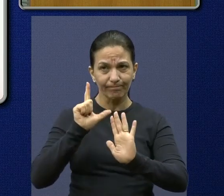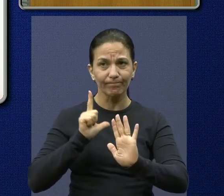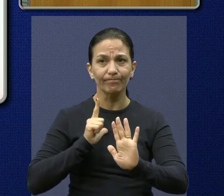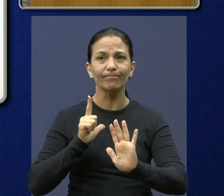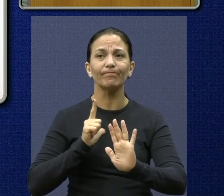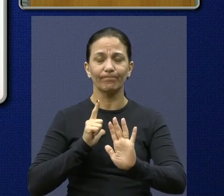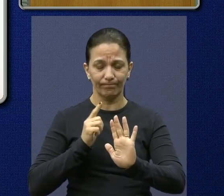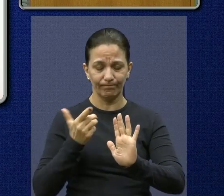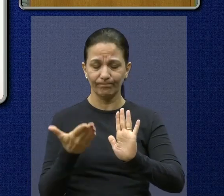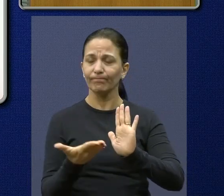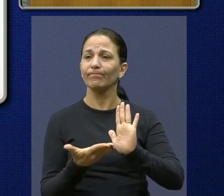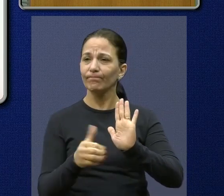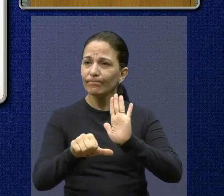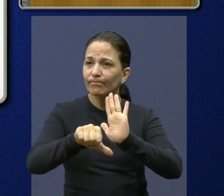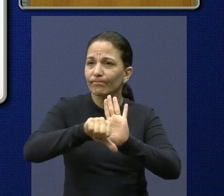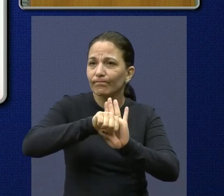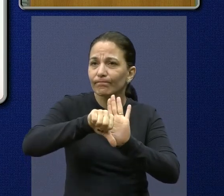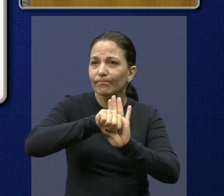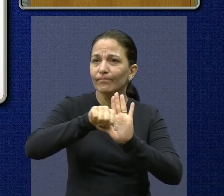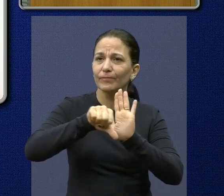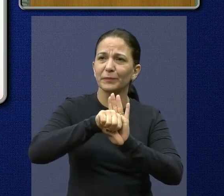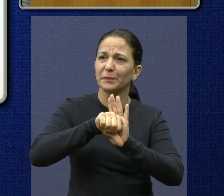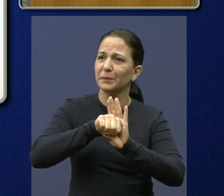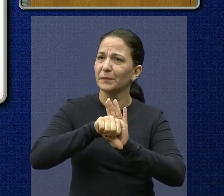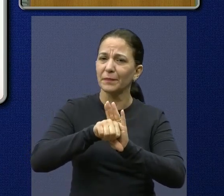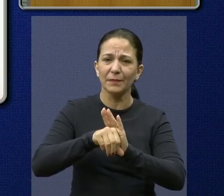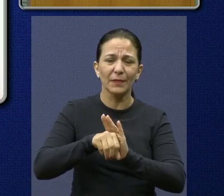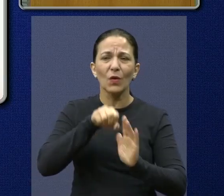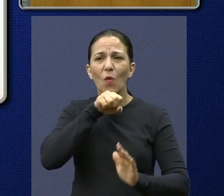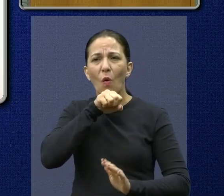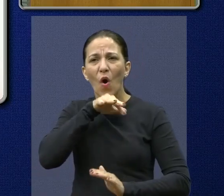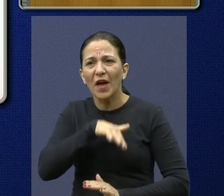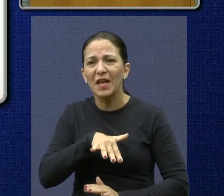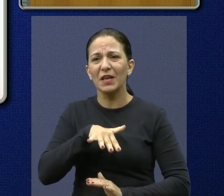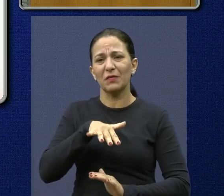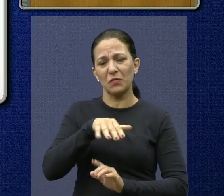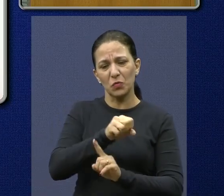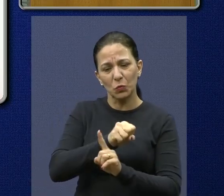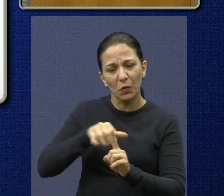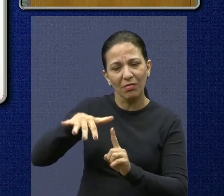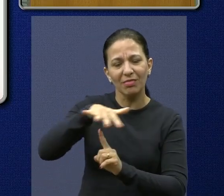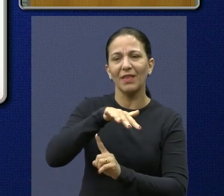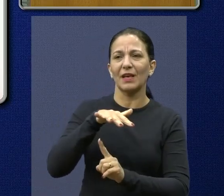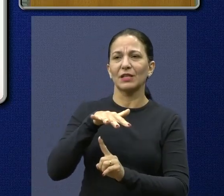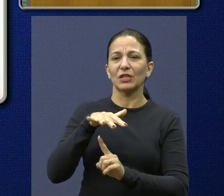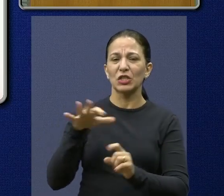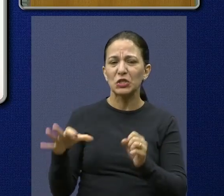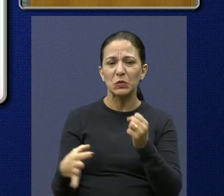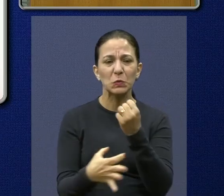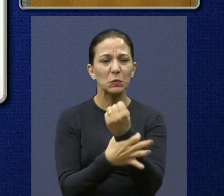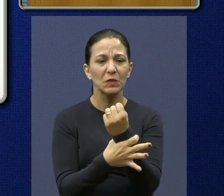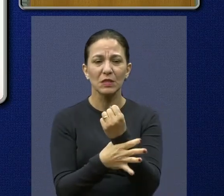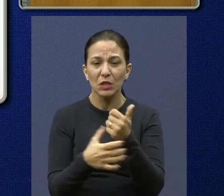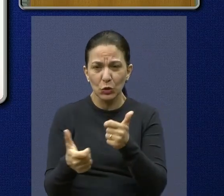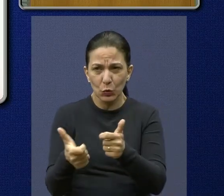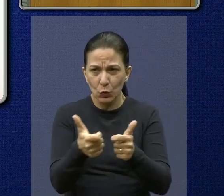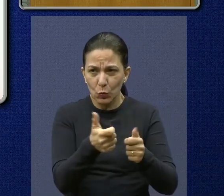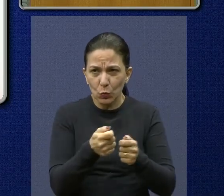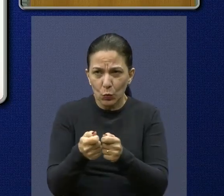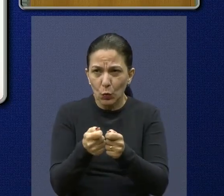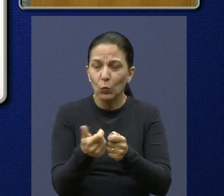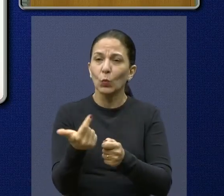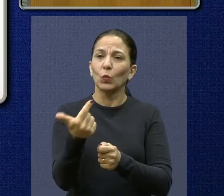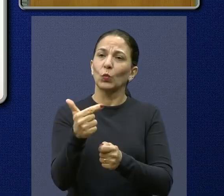é um desserviço enorme, né? Porque não existe segurança para o jogo. A